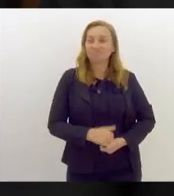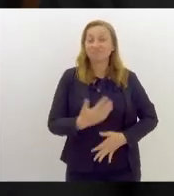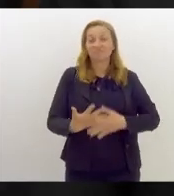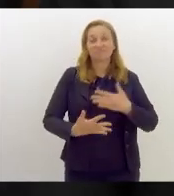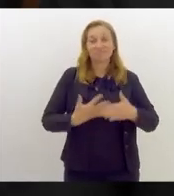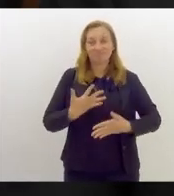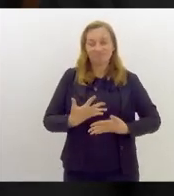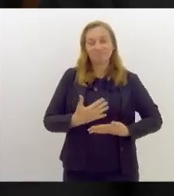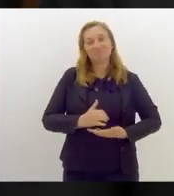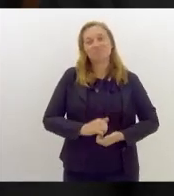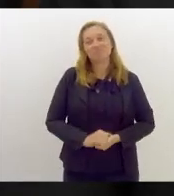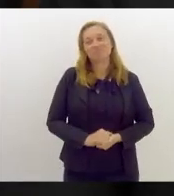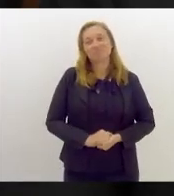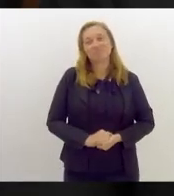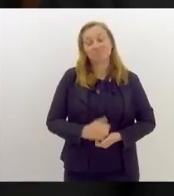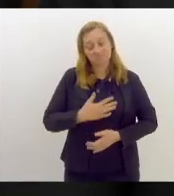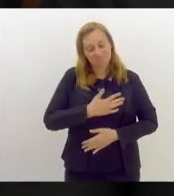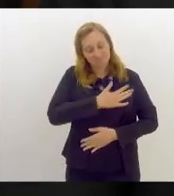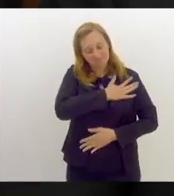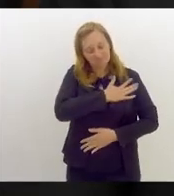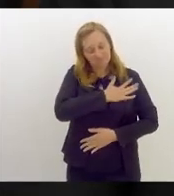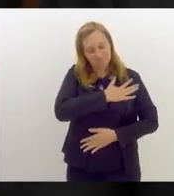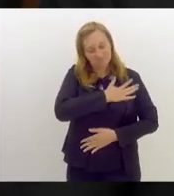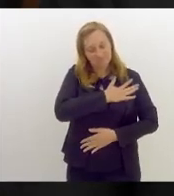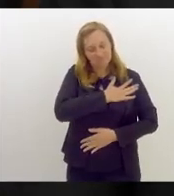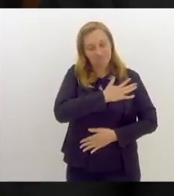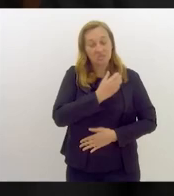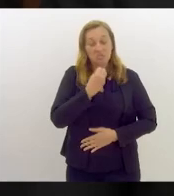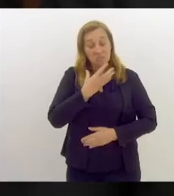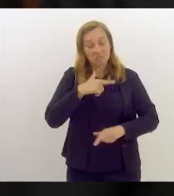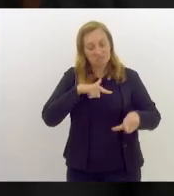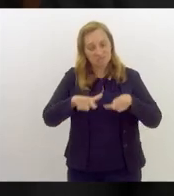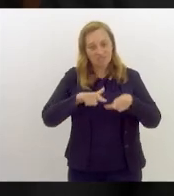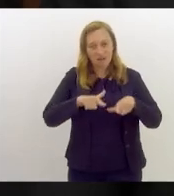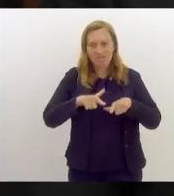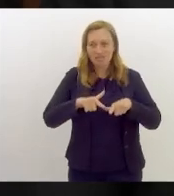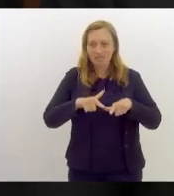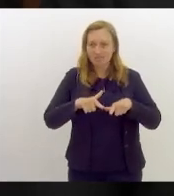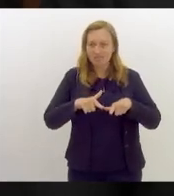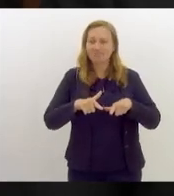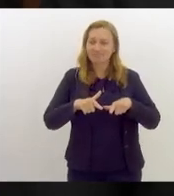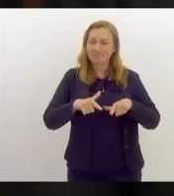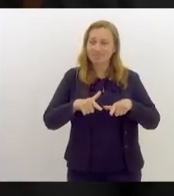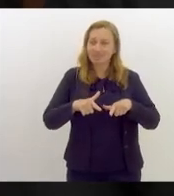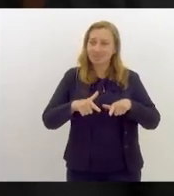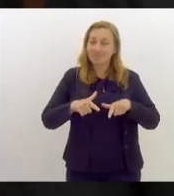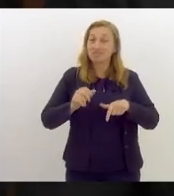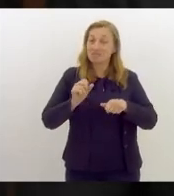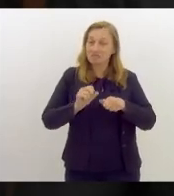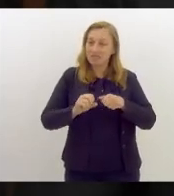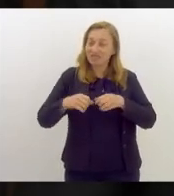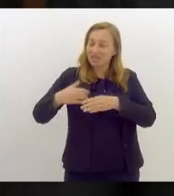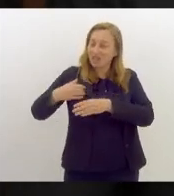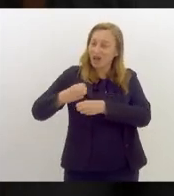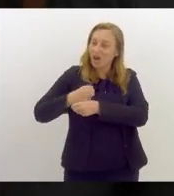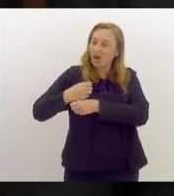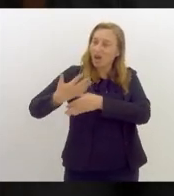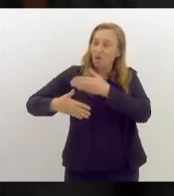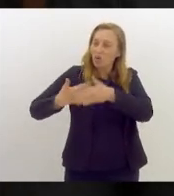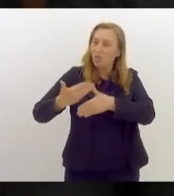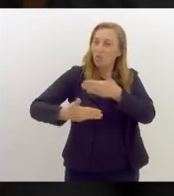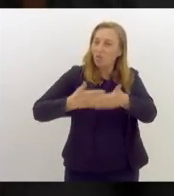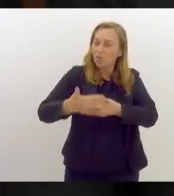gratulo General pela pelo excelente trabalho que desempenhou e aliás vem desempenhando como